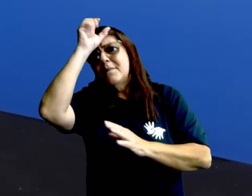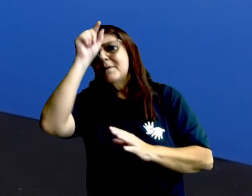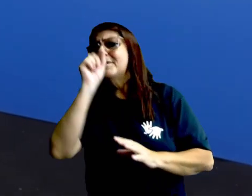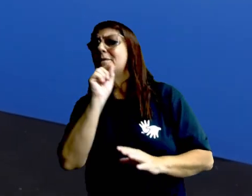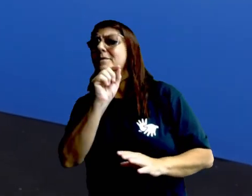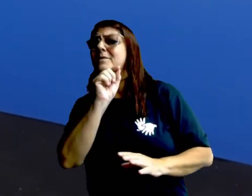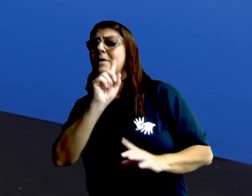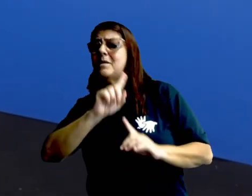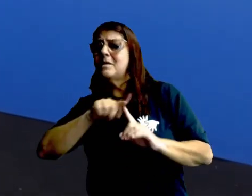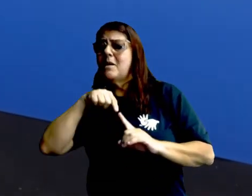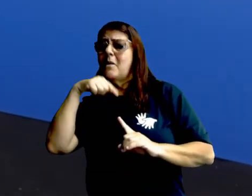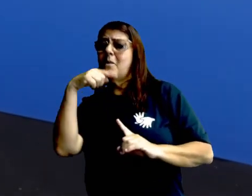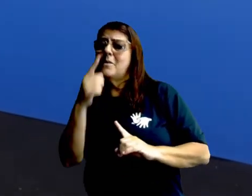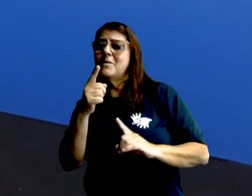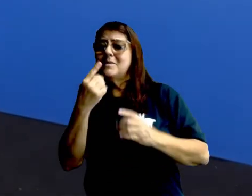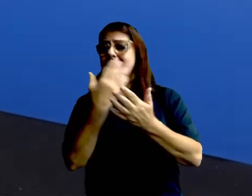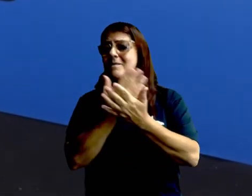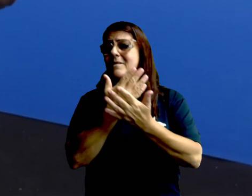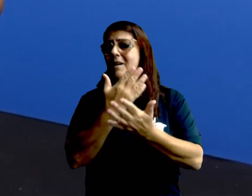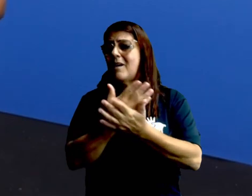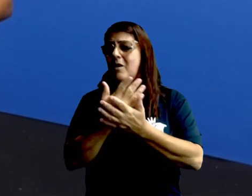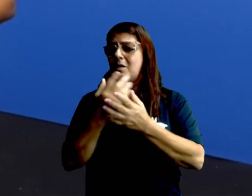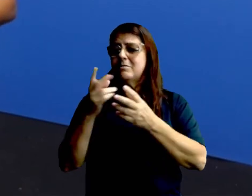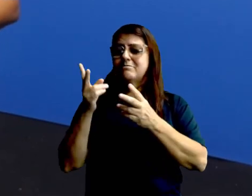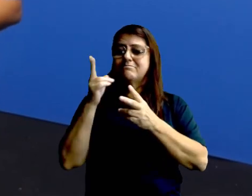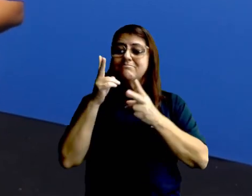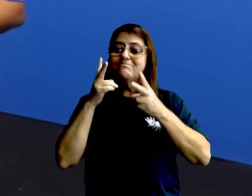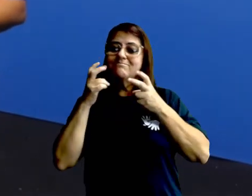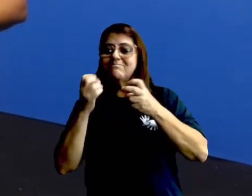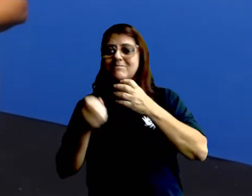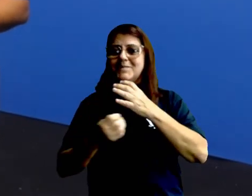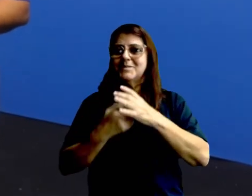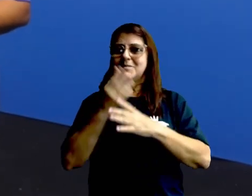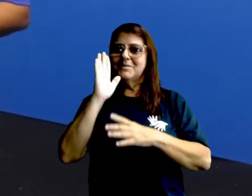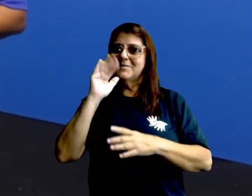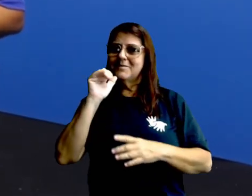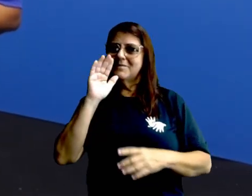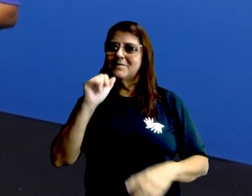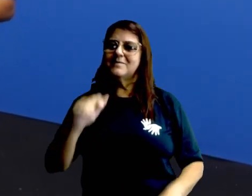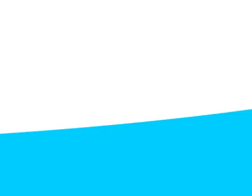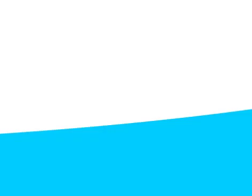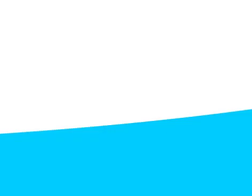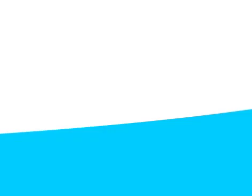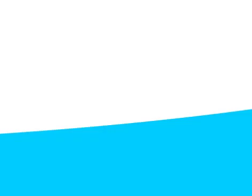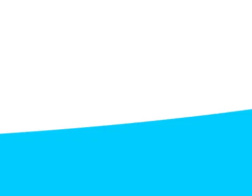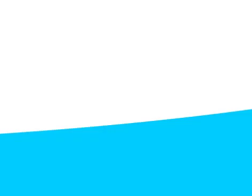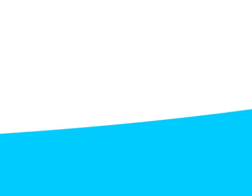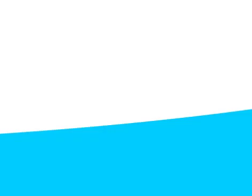aprendeu tudo isso? Na próxima aula tem mais coisas para a gente descobrir. Até a próxima!